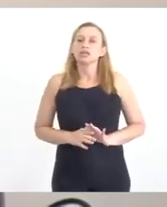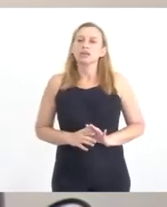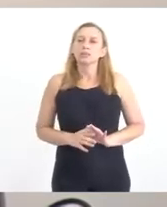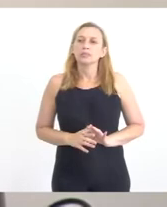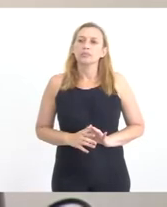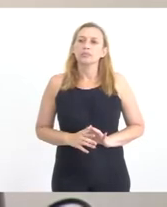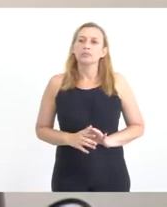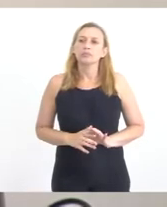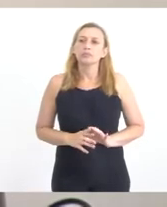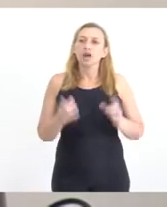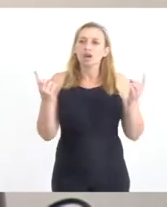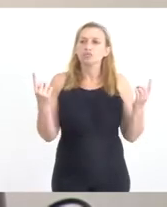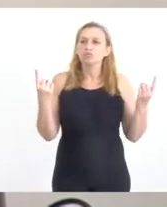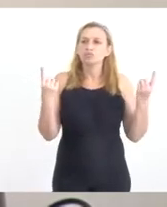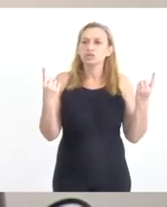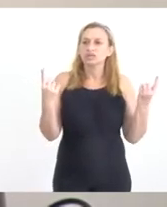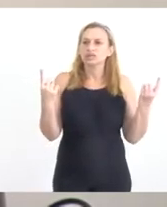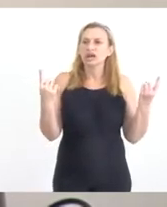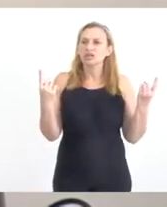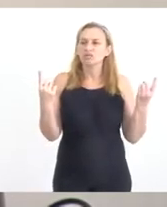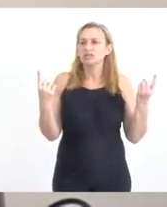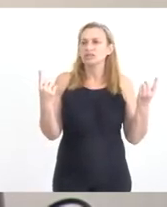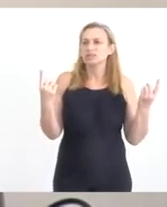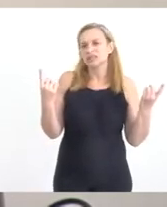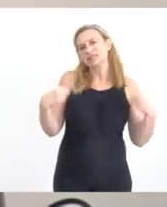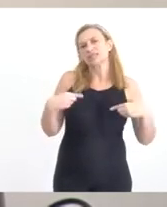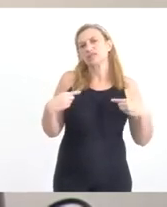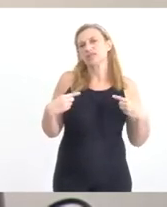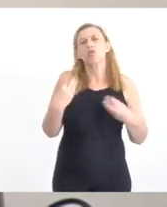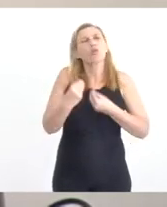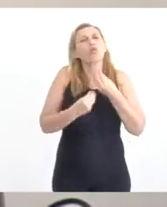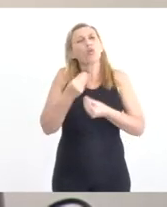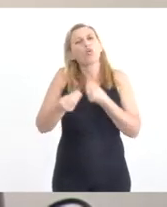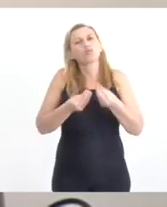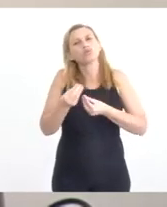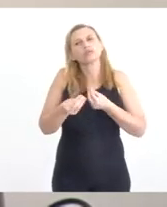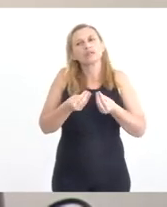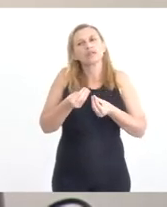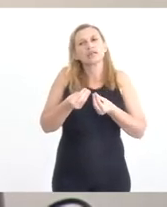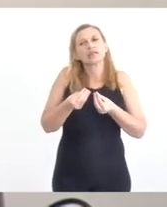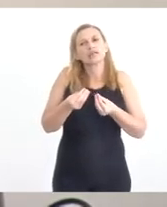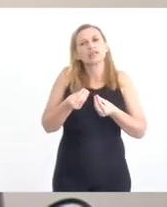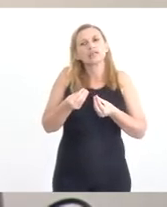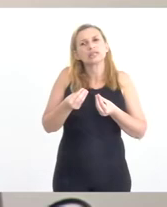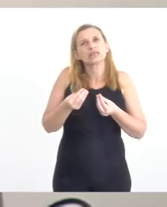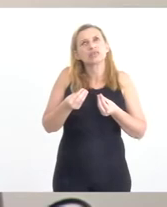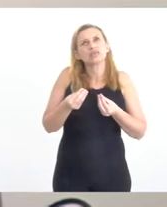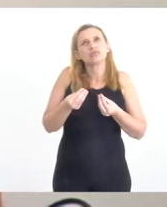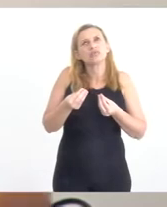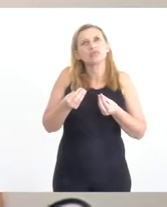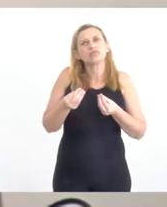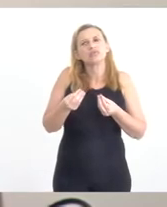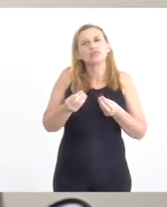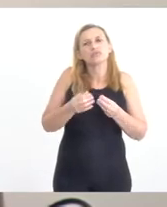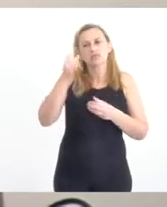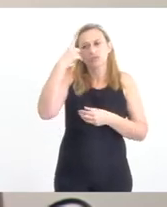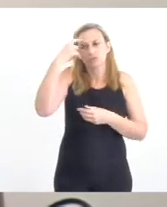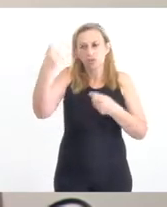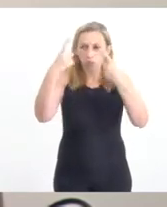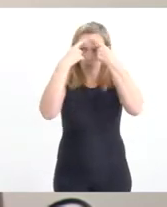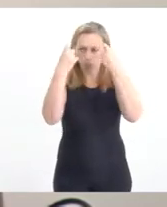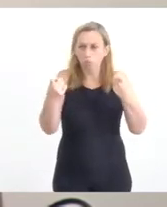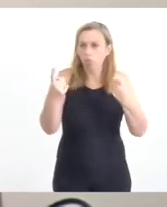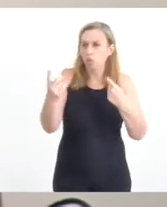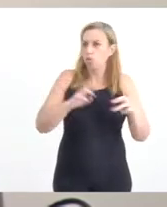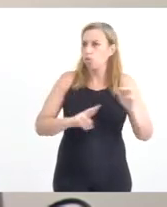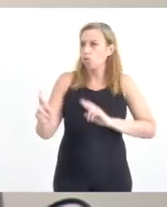é Um Desafio né fala E como que essa violência ela se relaciona com a